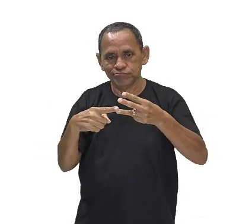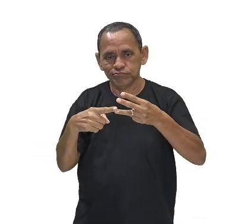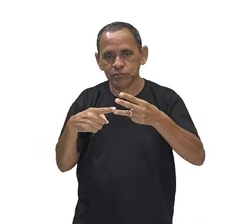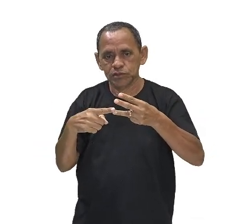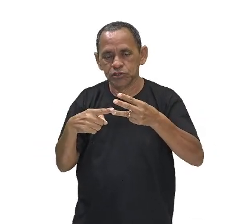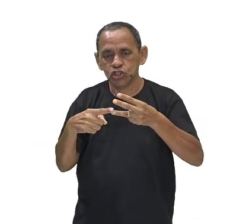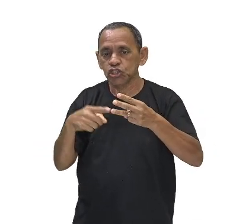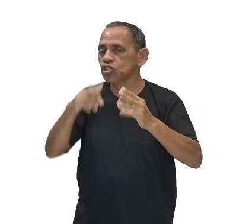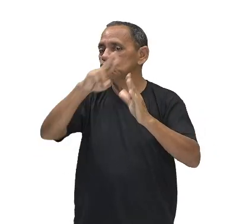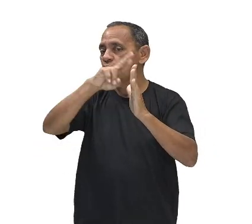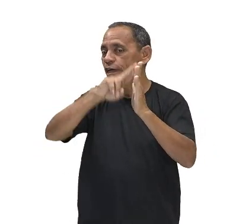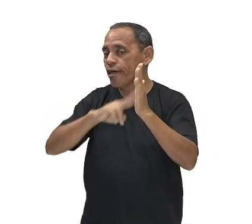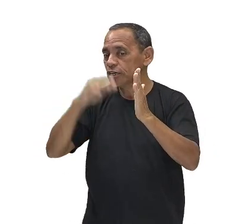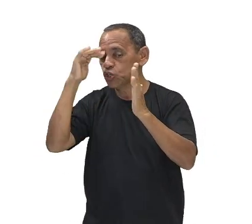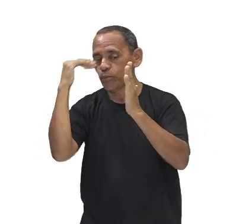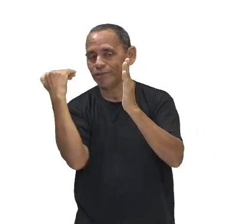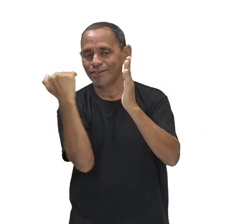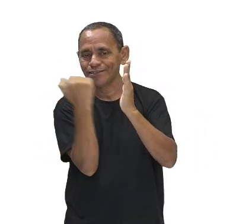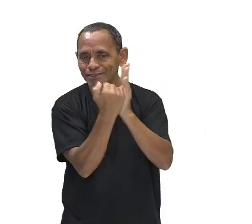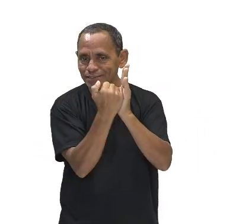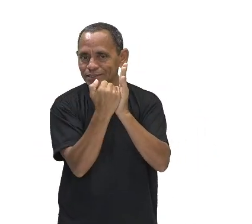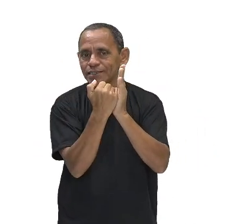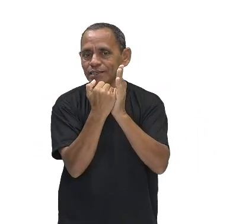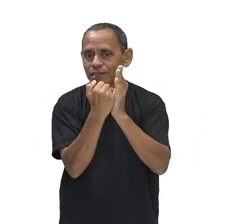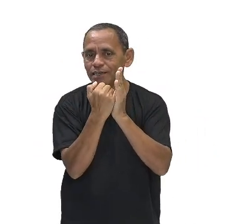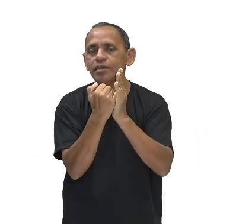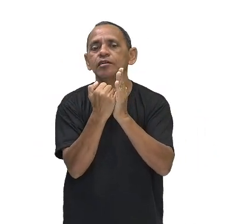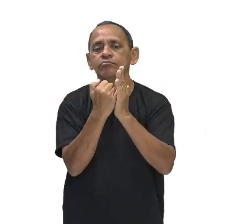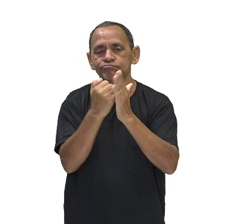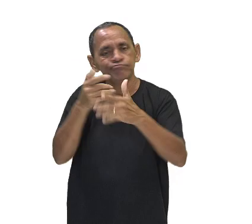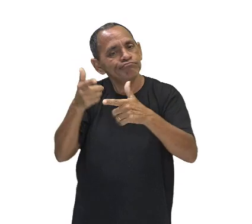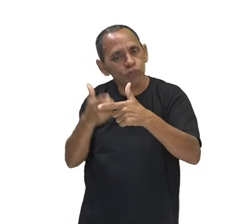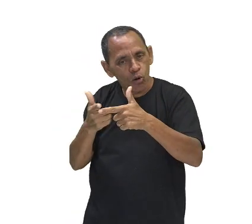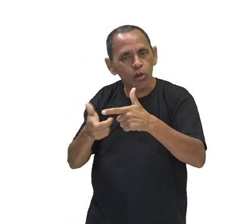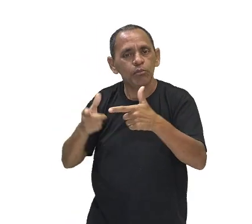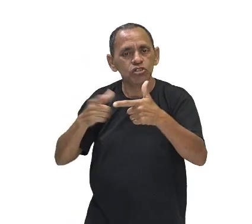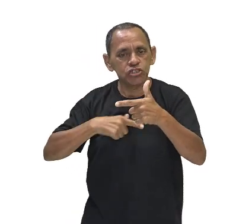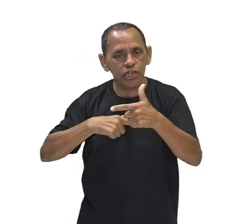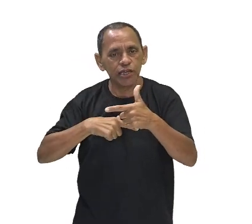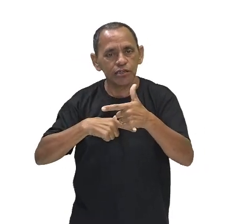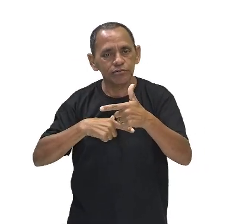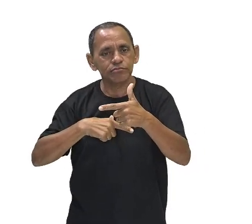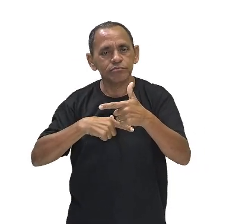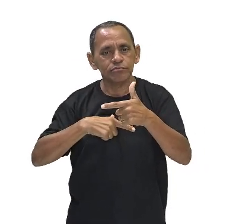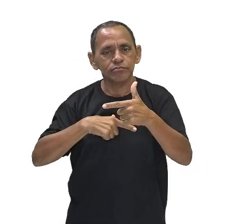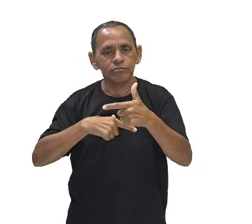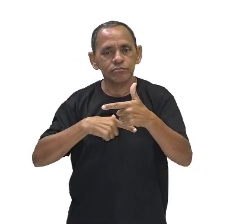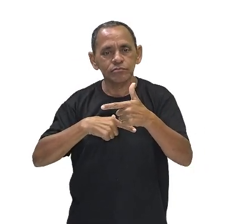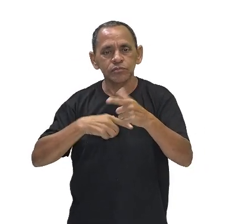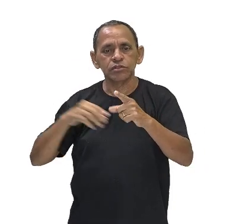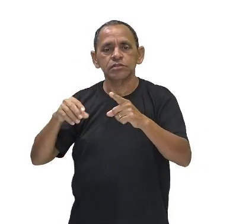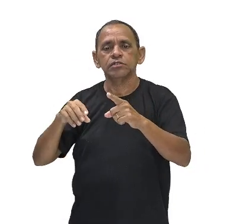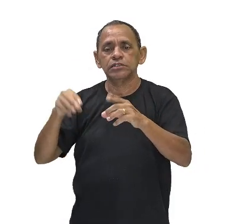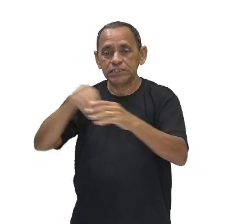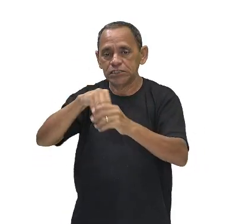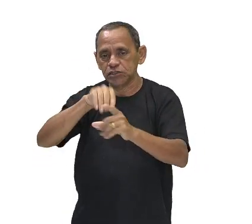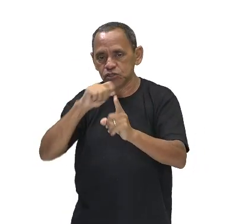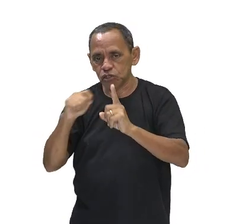se não fizer aquilo que está de acordo com a norma daquela sociedade, sofrerá